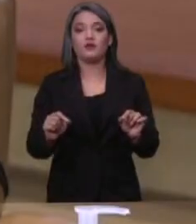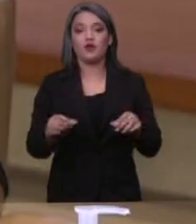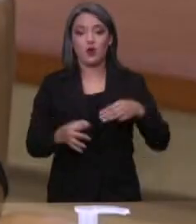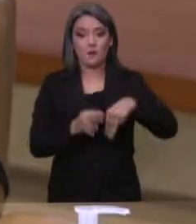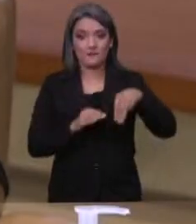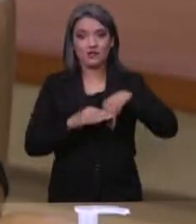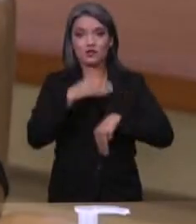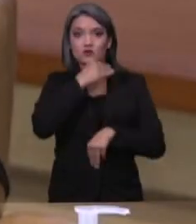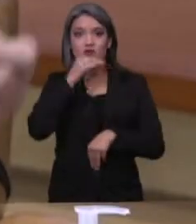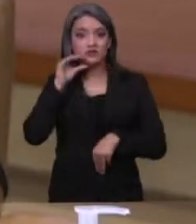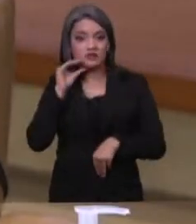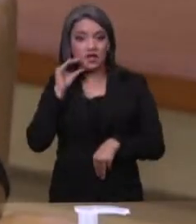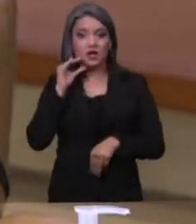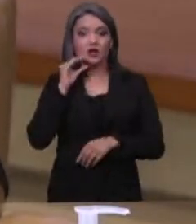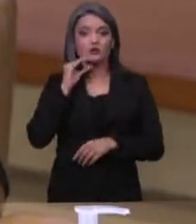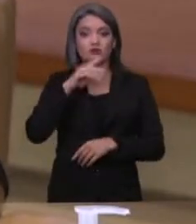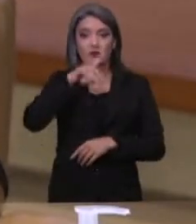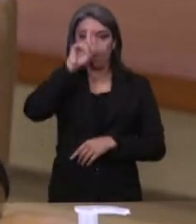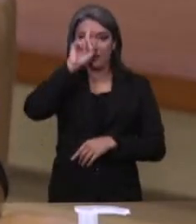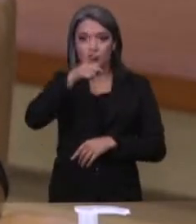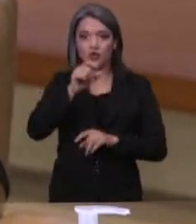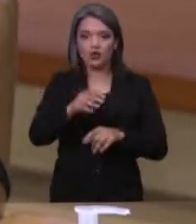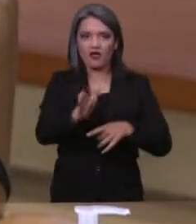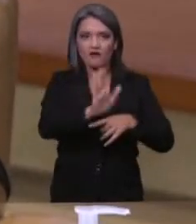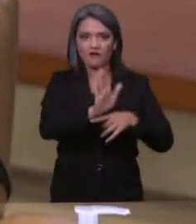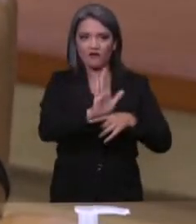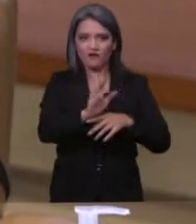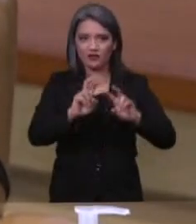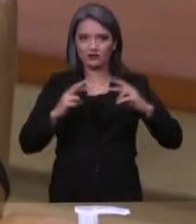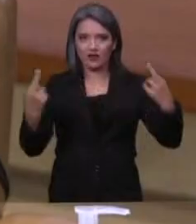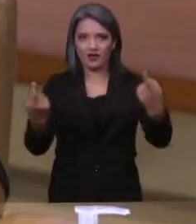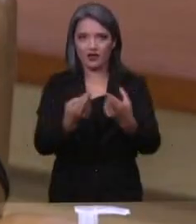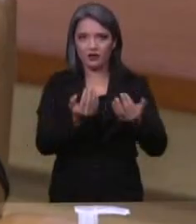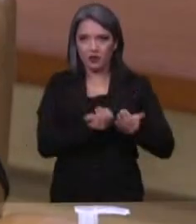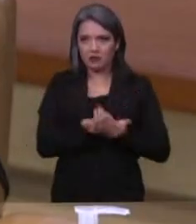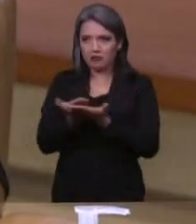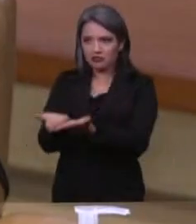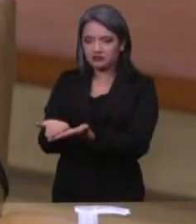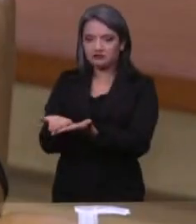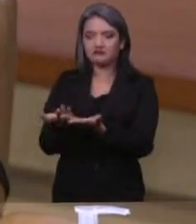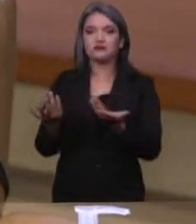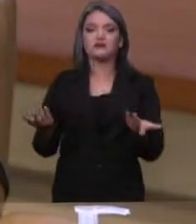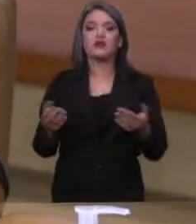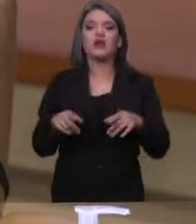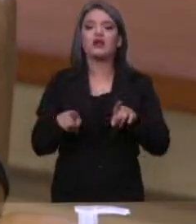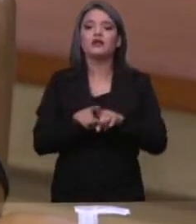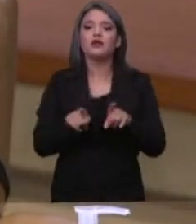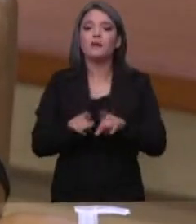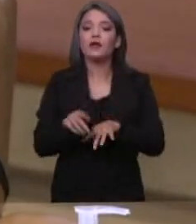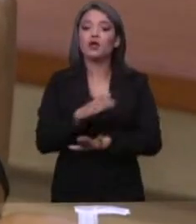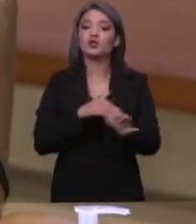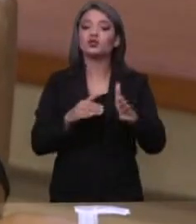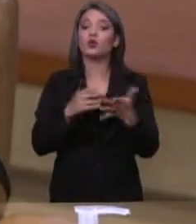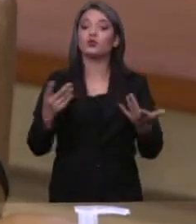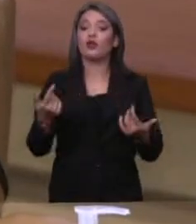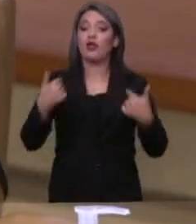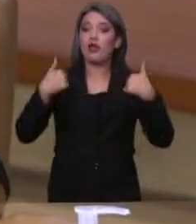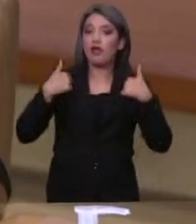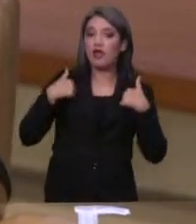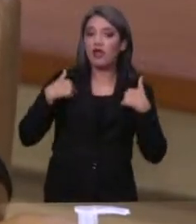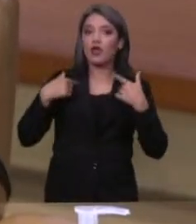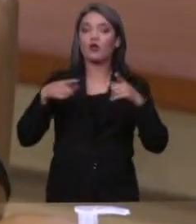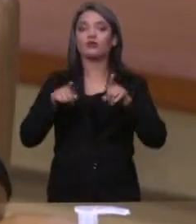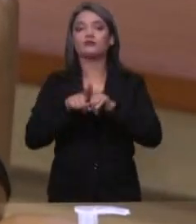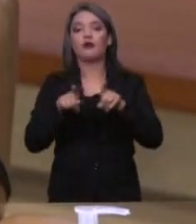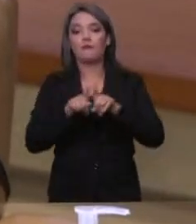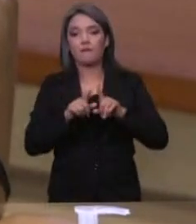Mello, para se entregar aquele vídeo, aquela fita, e toda a atuação, tanto minha como do ministro